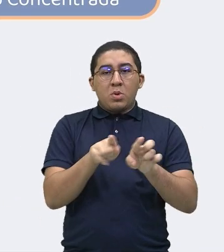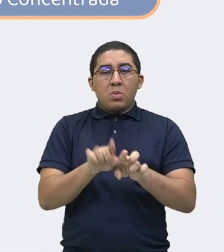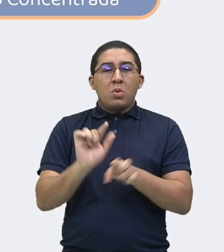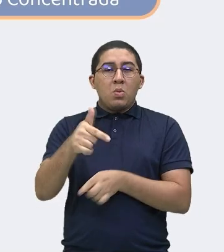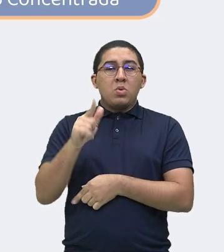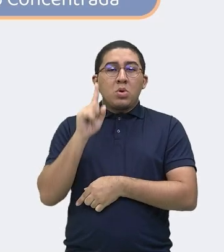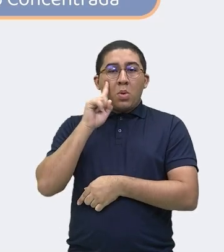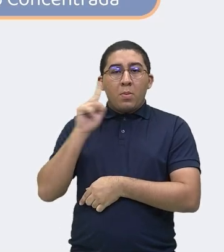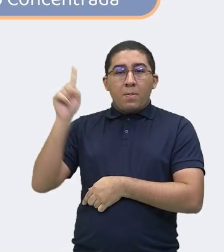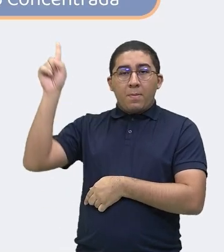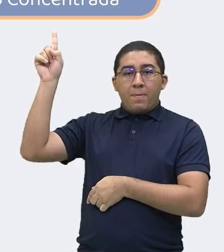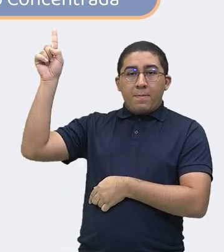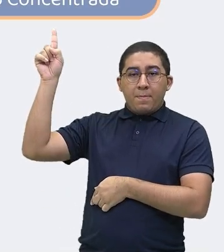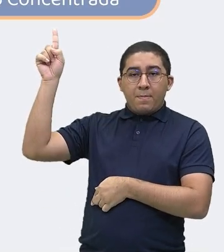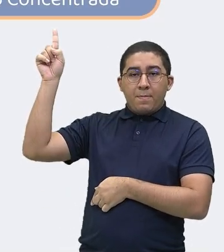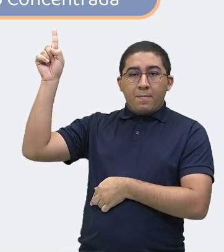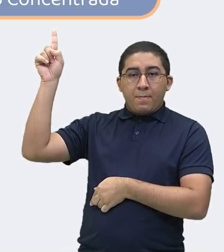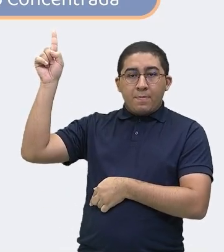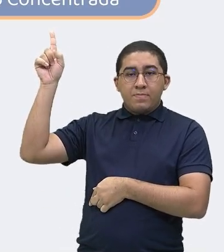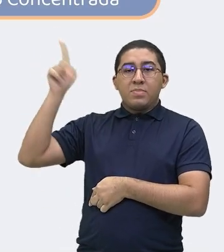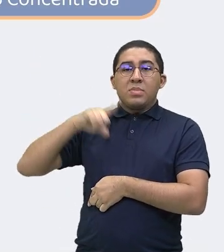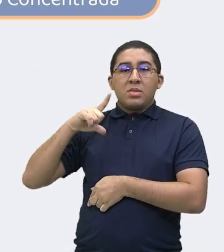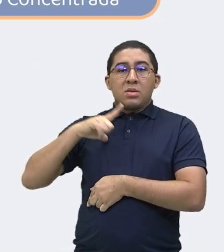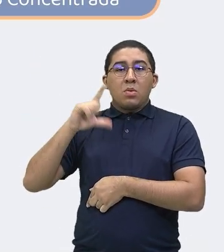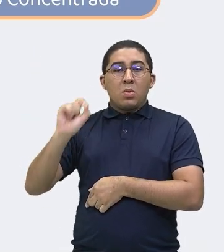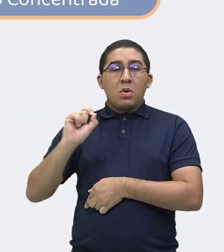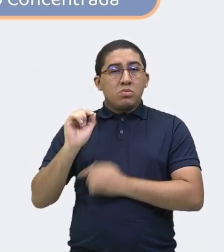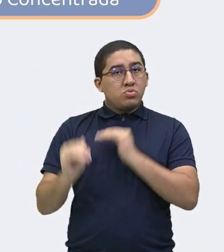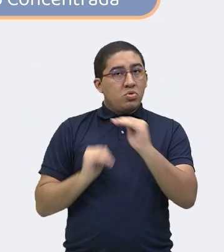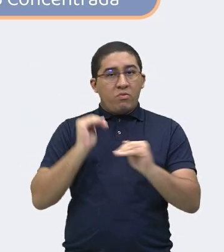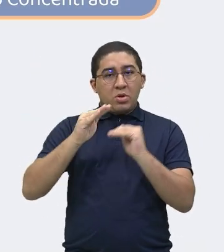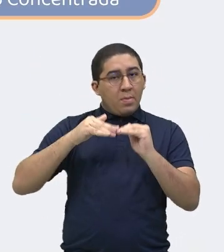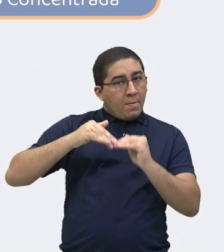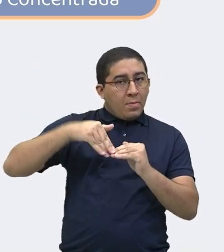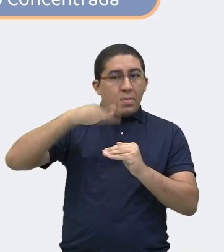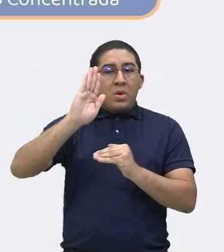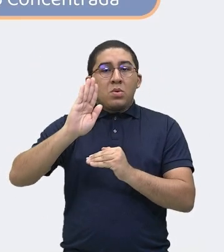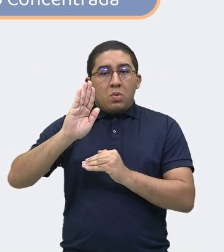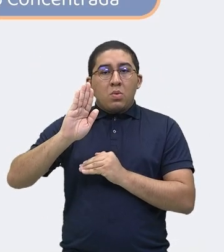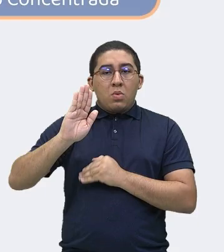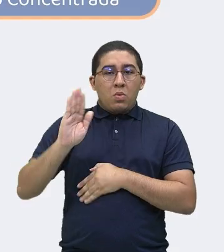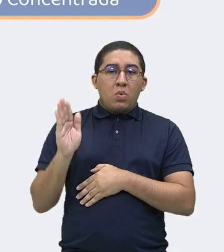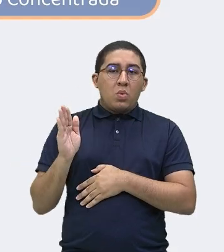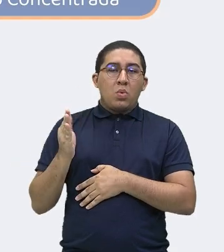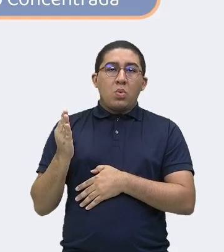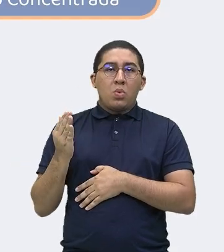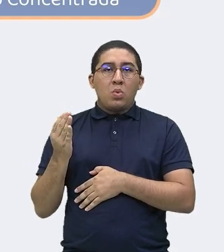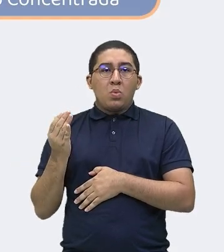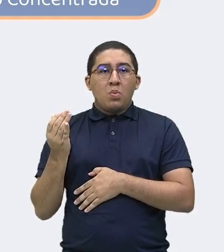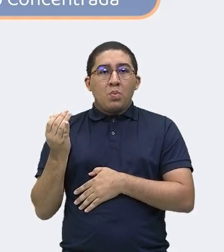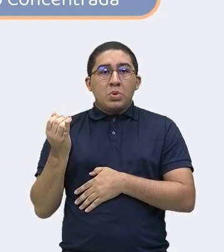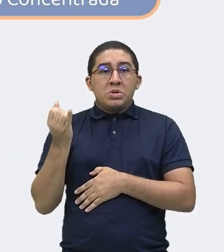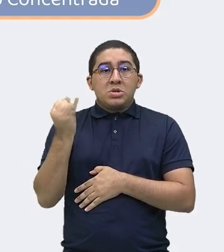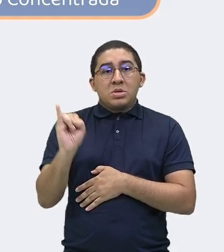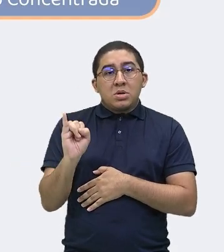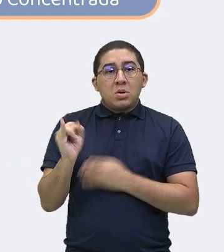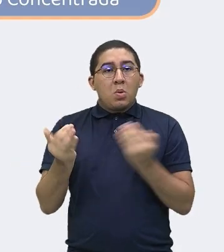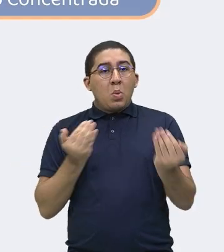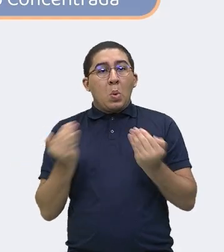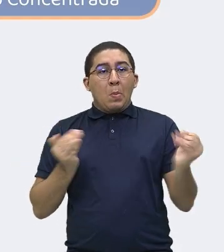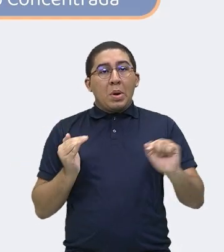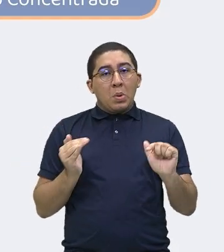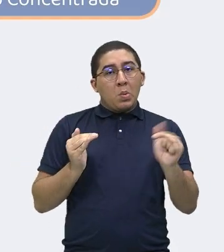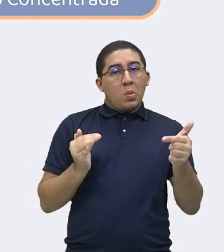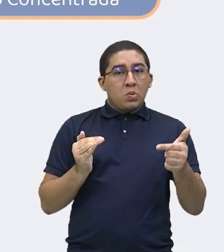concentrada, né? Onde a gente tem um desenvolvimento bem maior do que se comparado, né, às